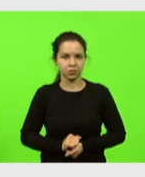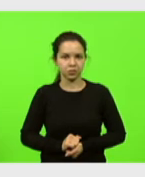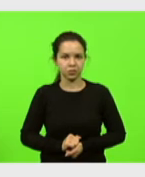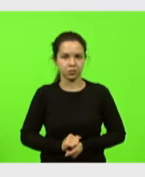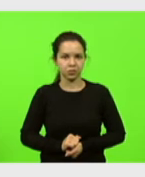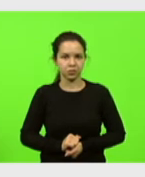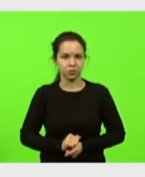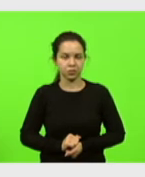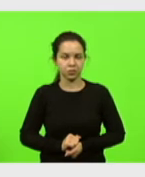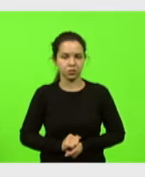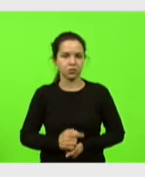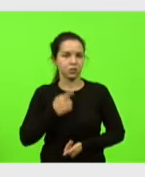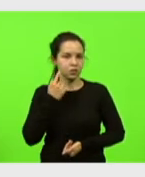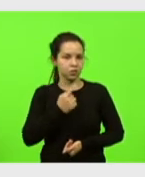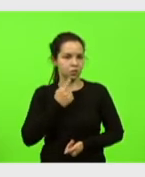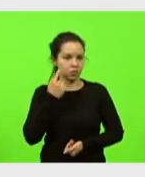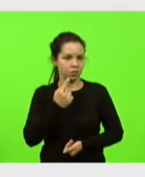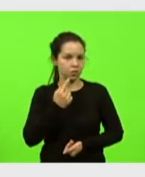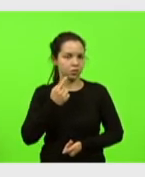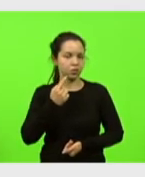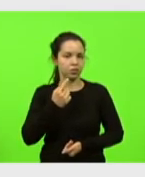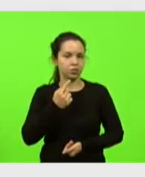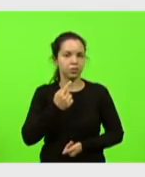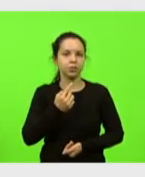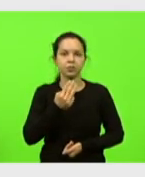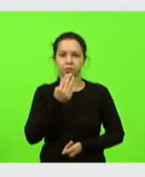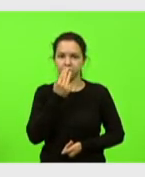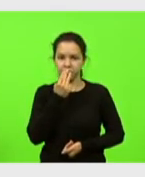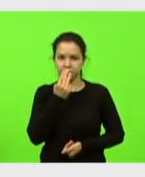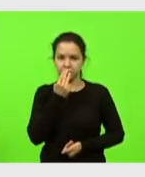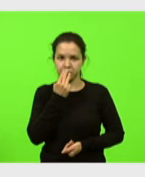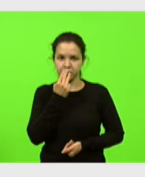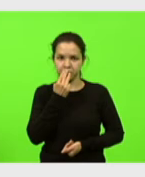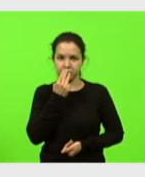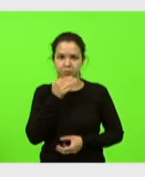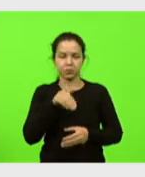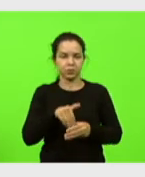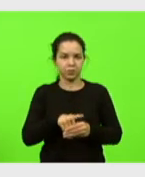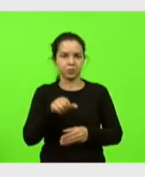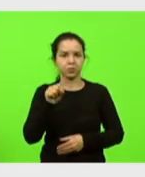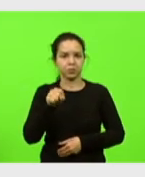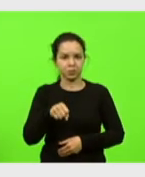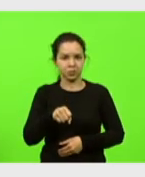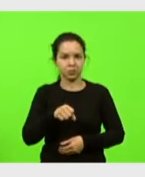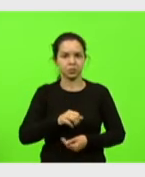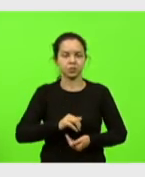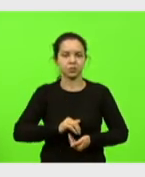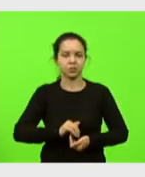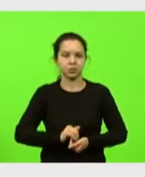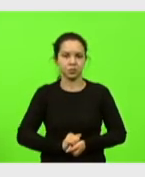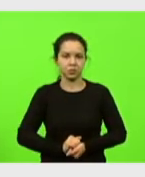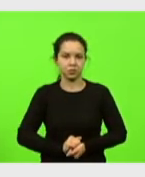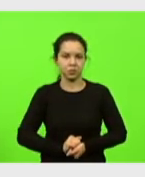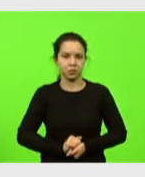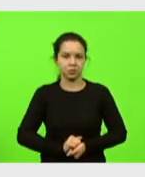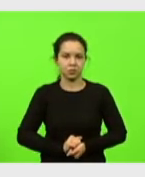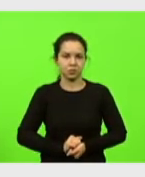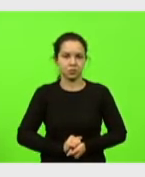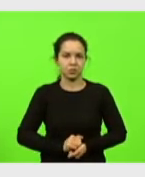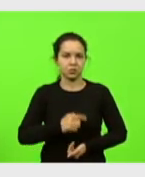Como vota o deputado Maciço Sopelsa? Voto sim, senhor presidente. Como vota a